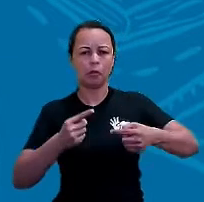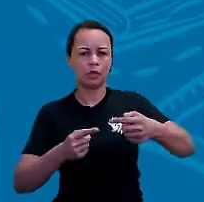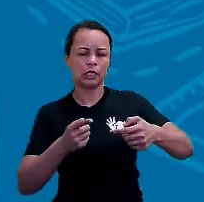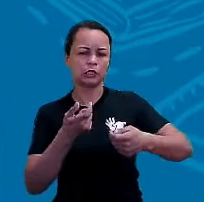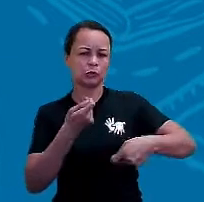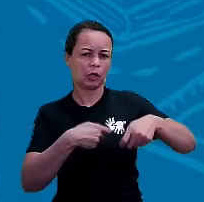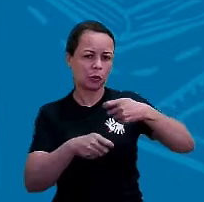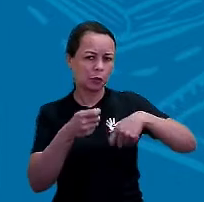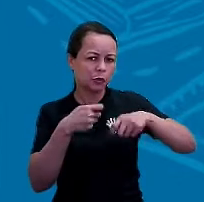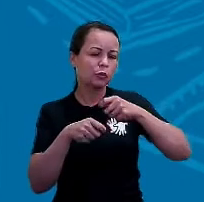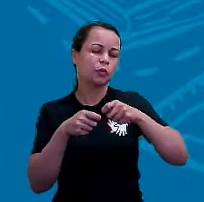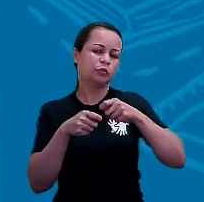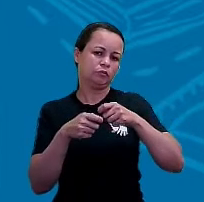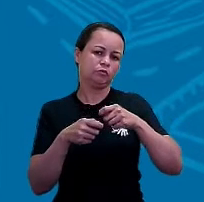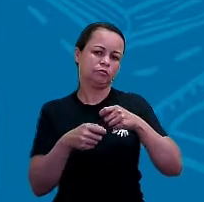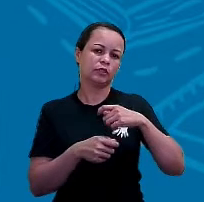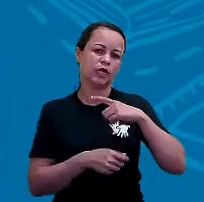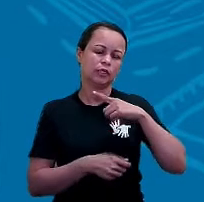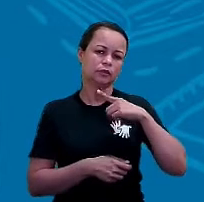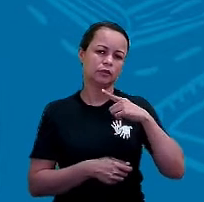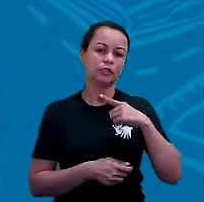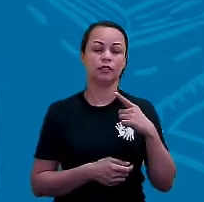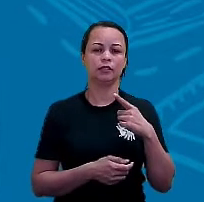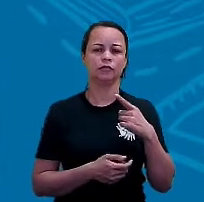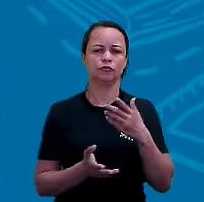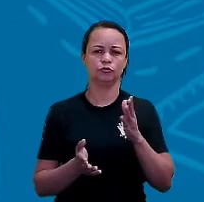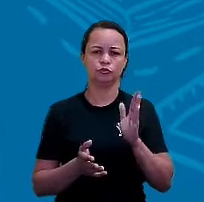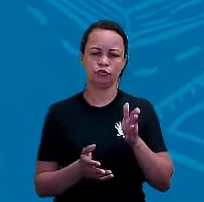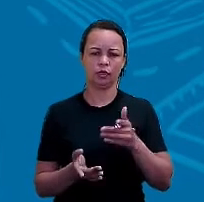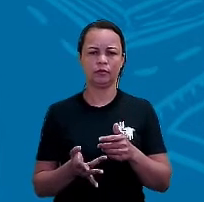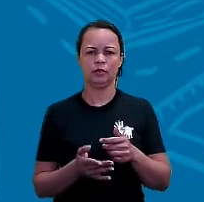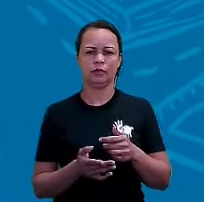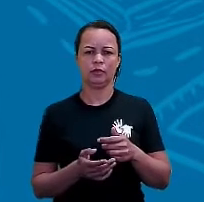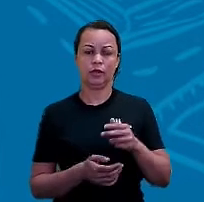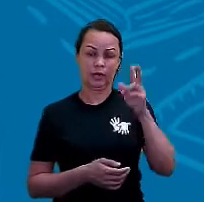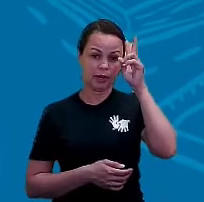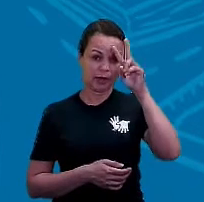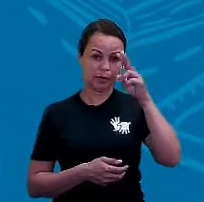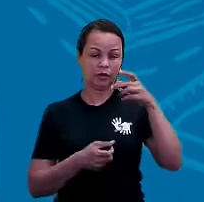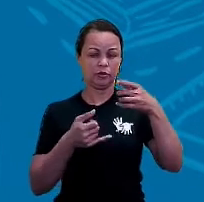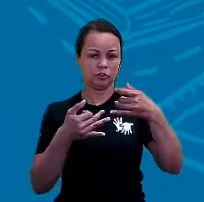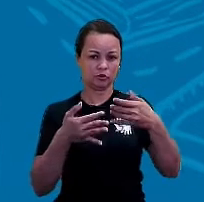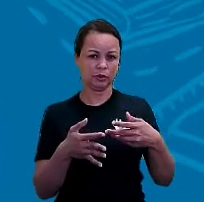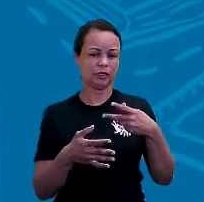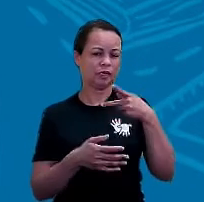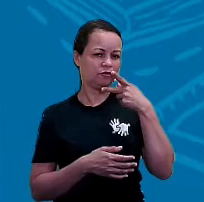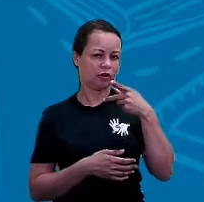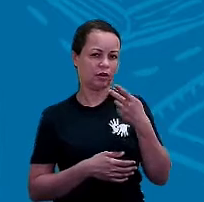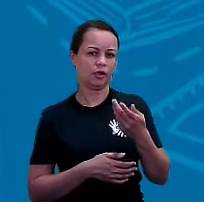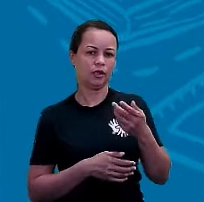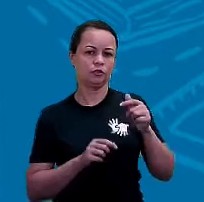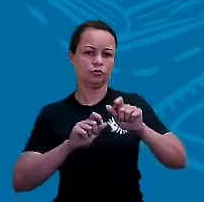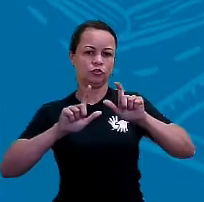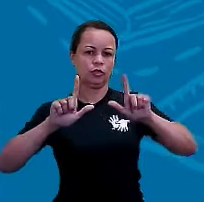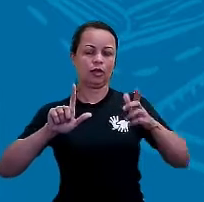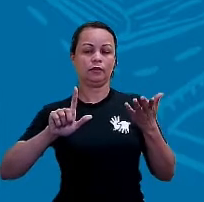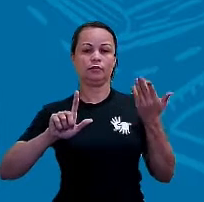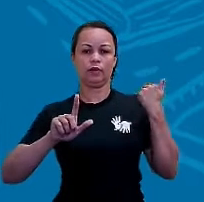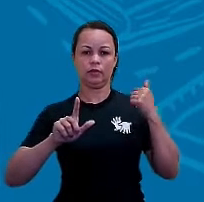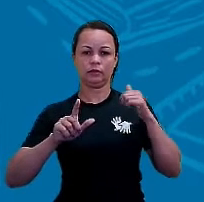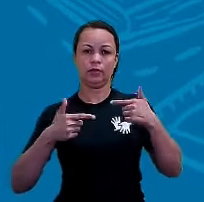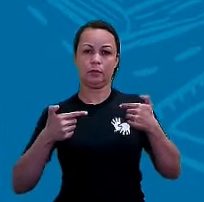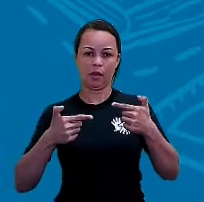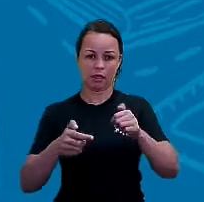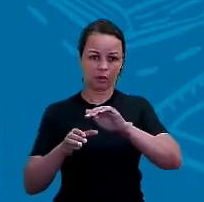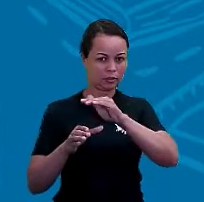políticos. E isso ele já tinha, porque vocês lembram que a gente falou no slide anterior da Batalha das Tabocas?